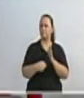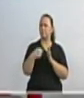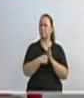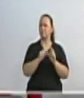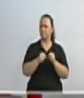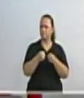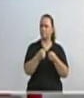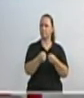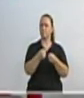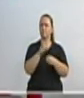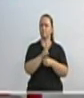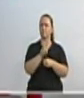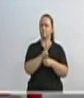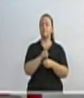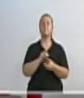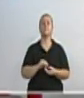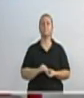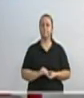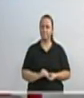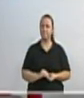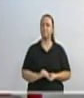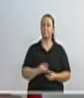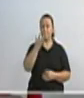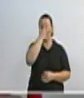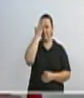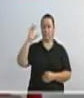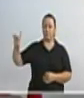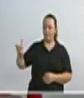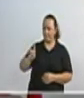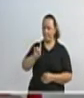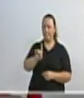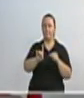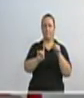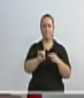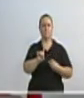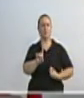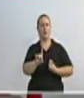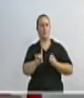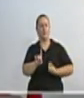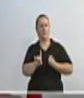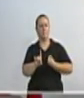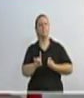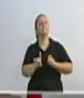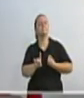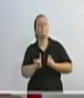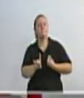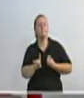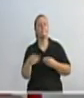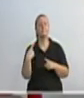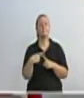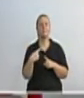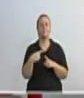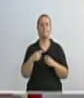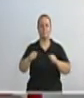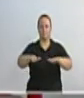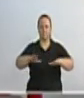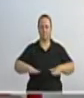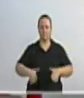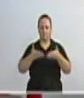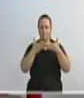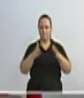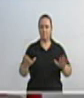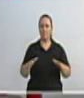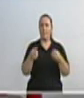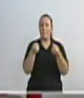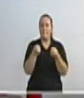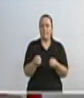e saber que essas pessoas vêm aqui para que essa audiência pública se torne cada dia mais com peso e responsabilidade para resolver